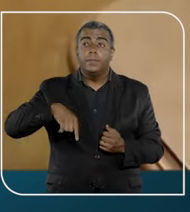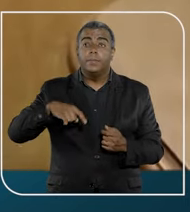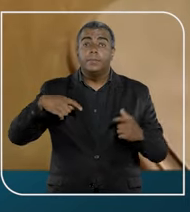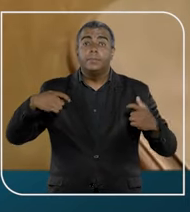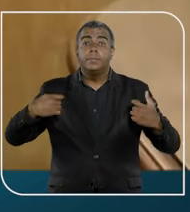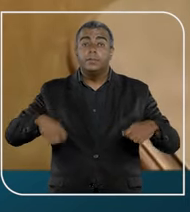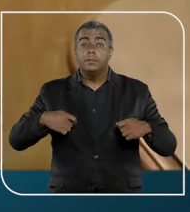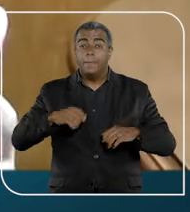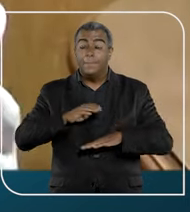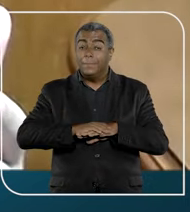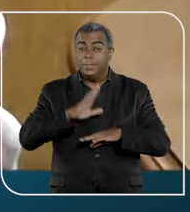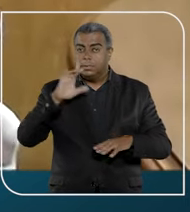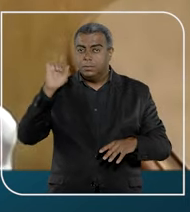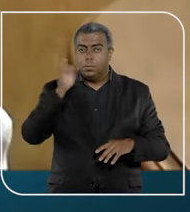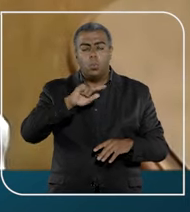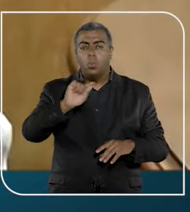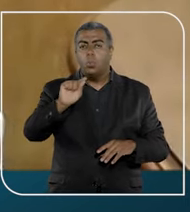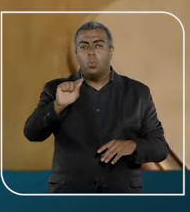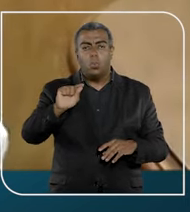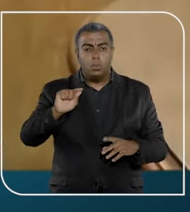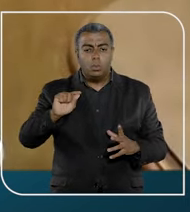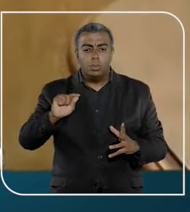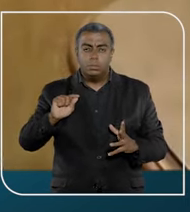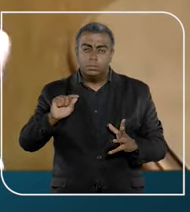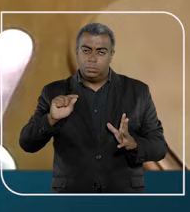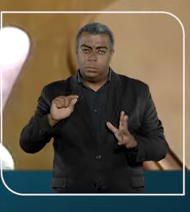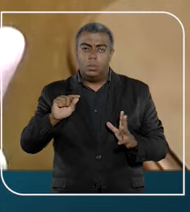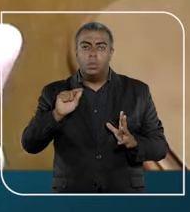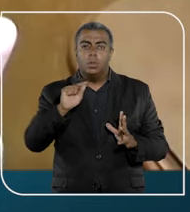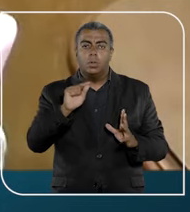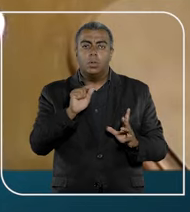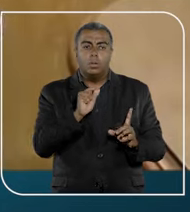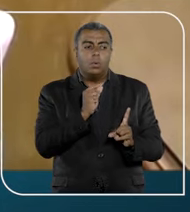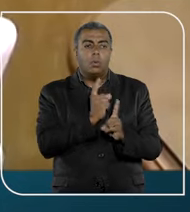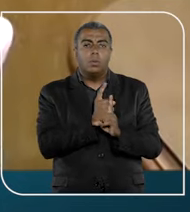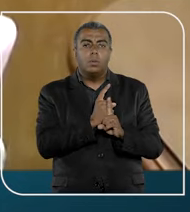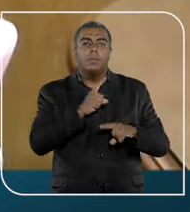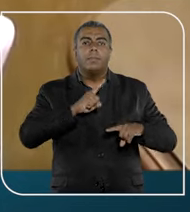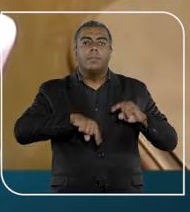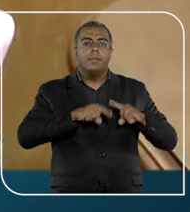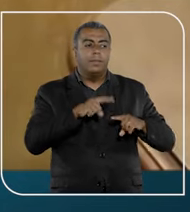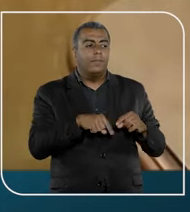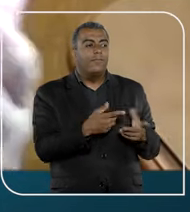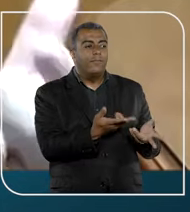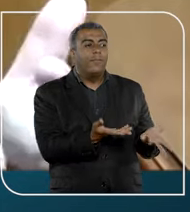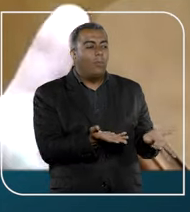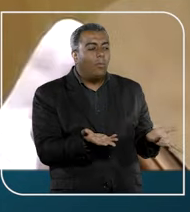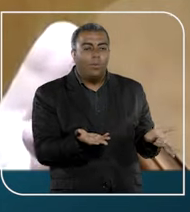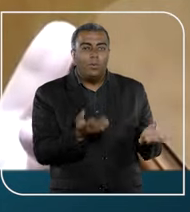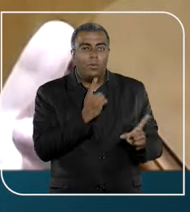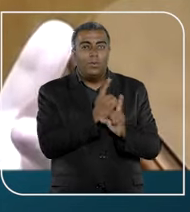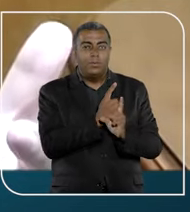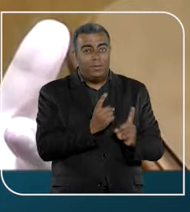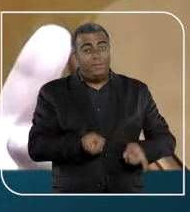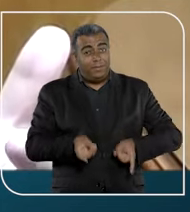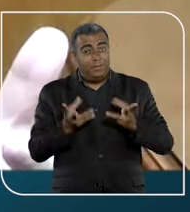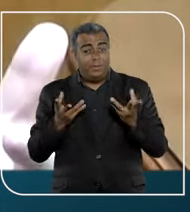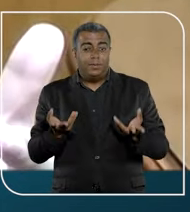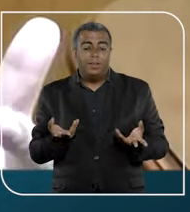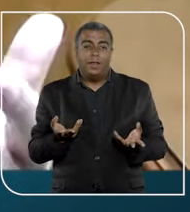Fátima, primeiro, eu preciso, que é o mais difícil, via de regra, encontrar o bem do